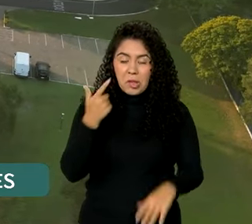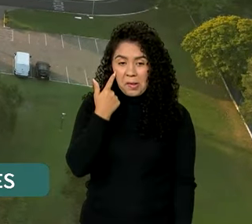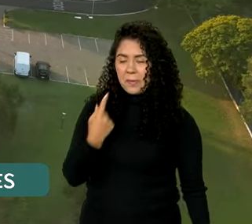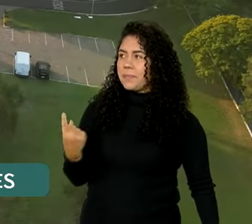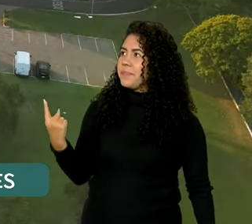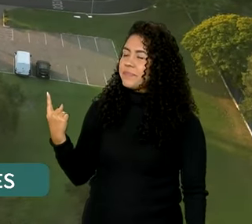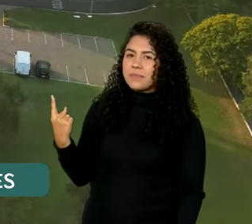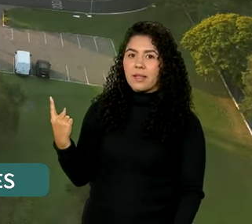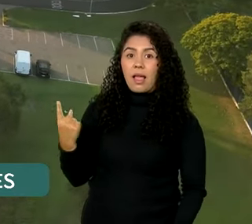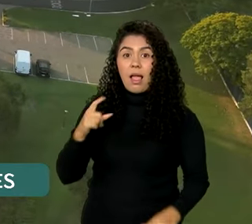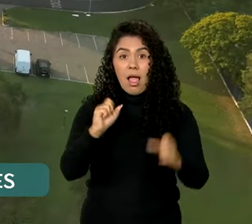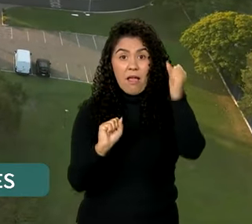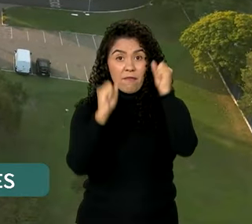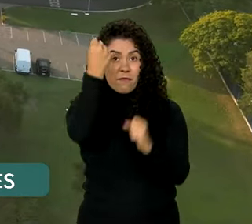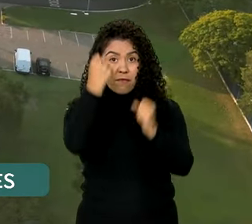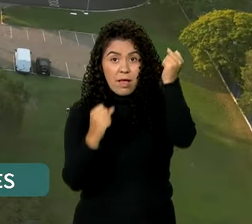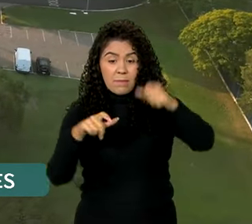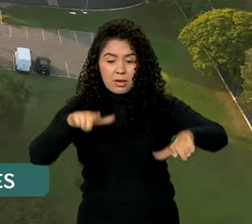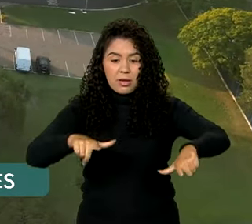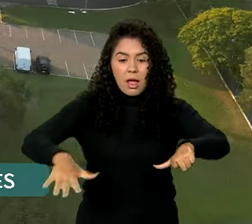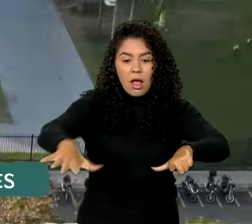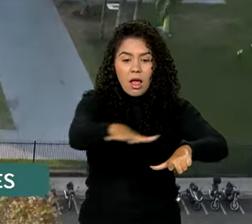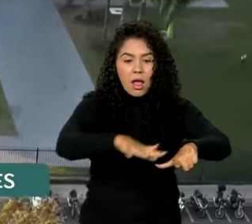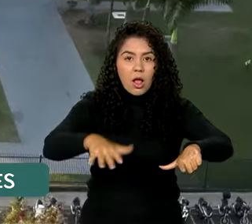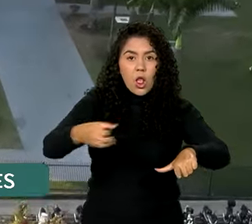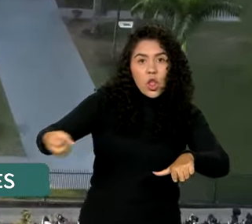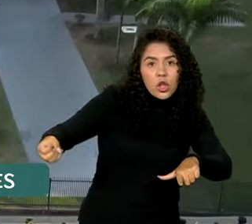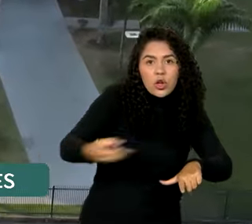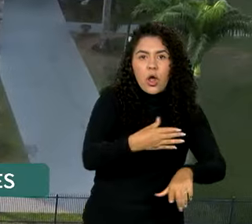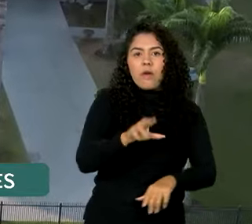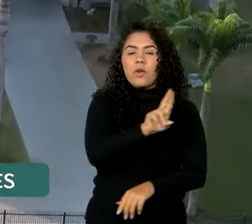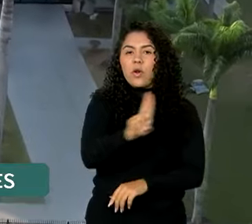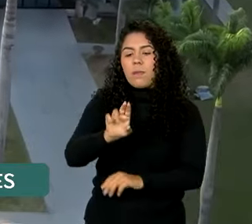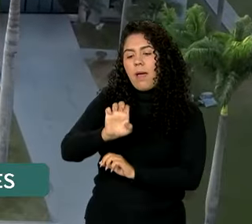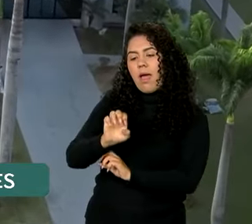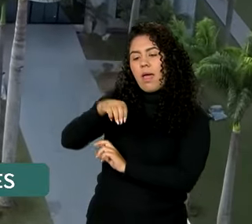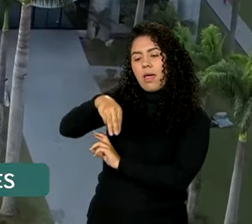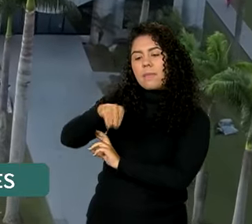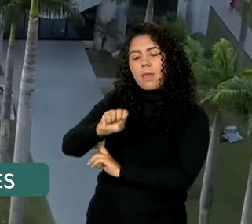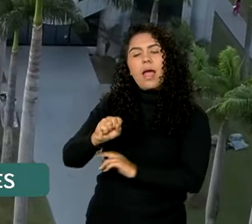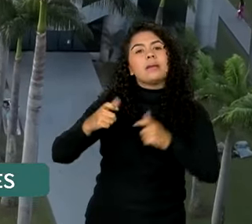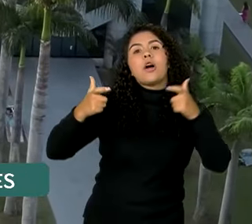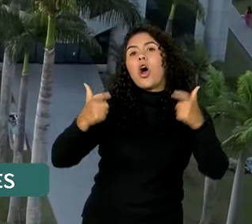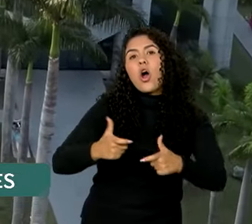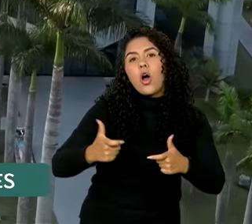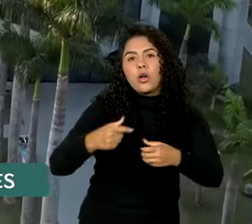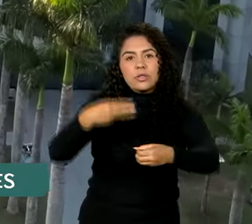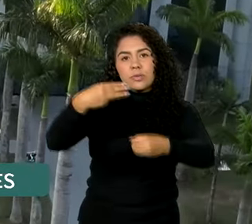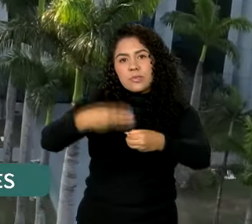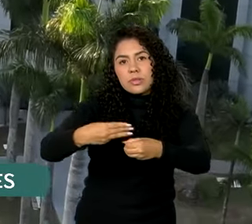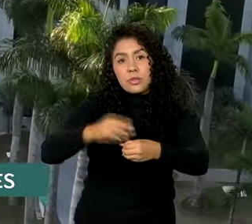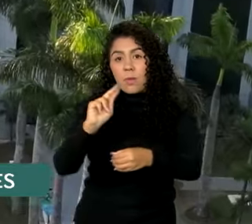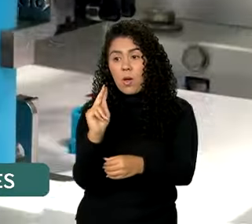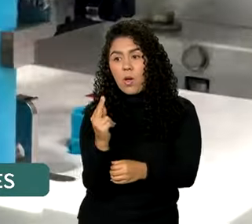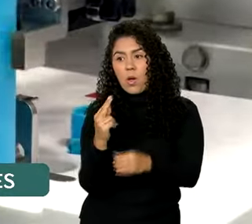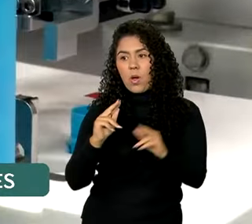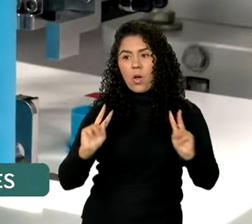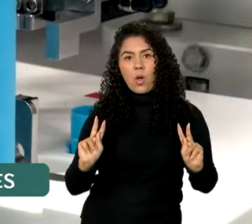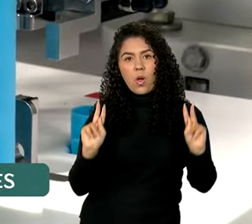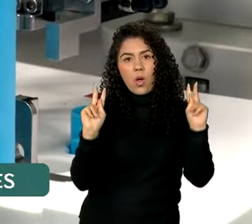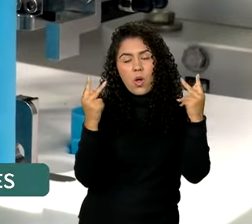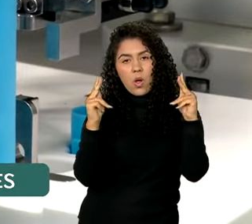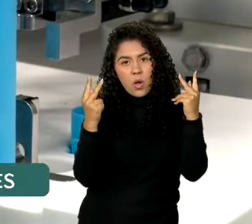A nova fábrica da farmacêutica EMS está localizada na cidade de Hortolândia e é a primeira no país